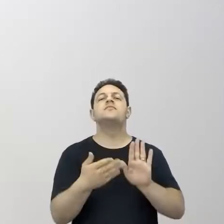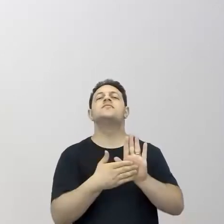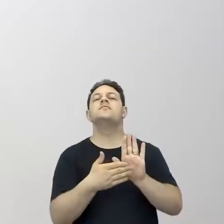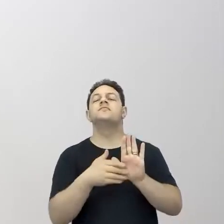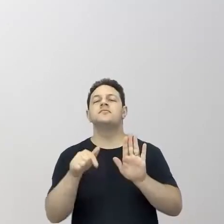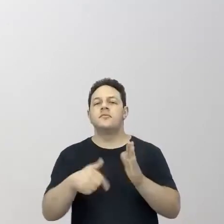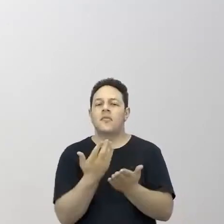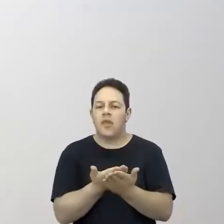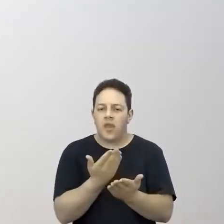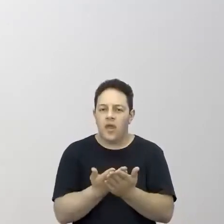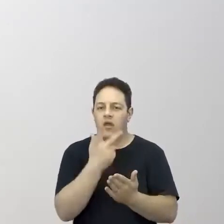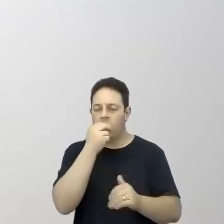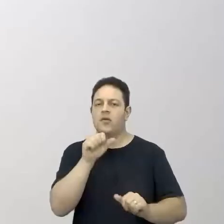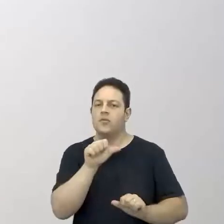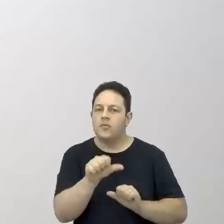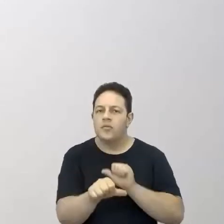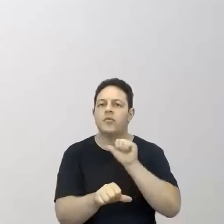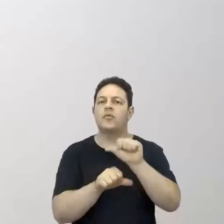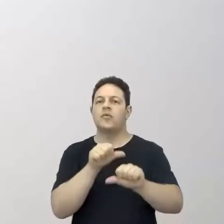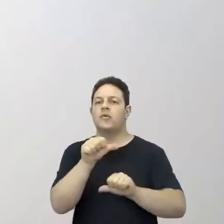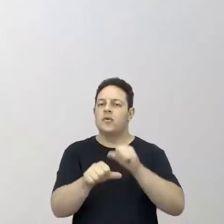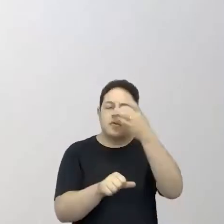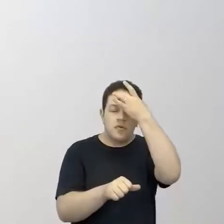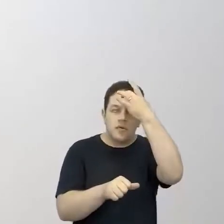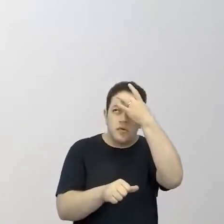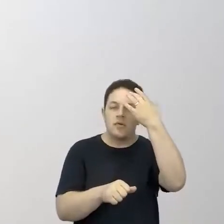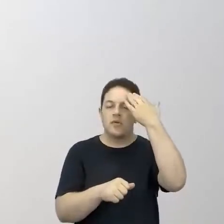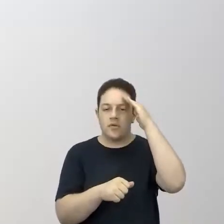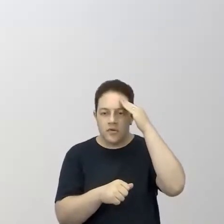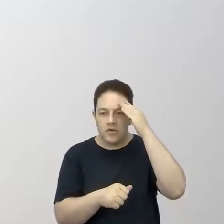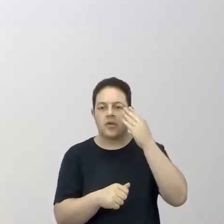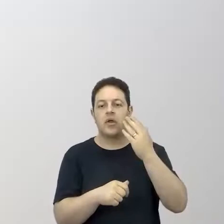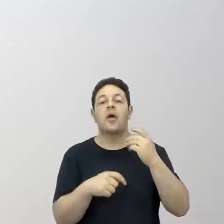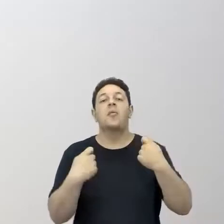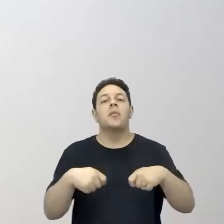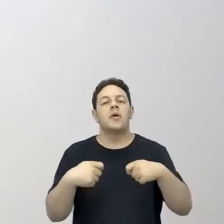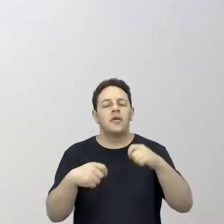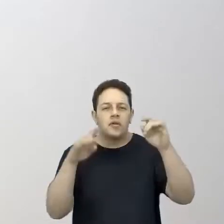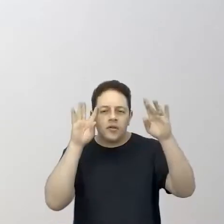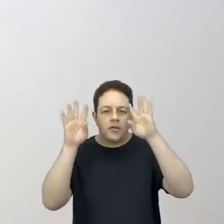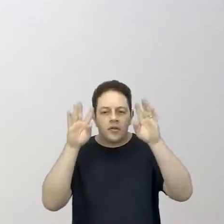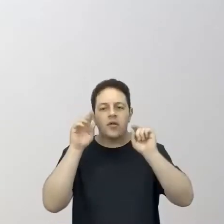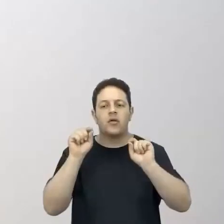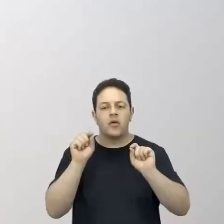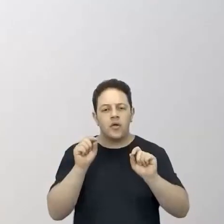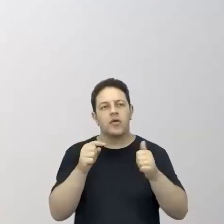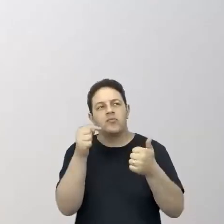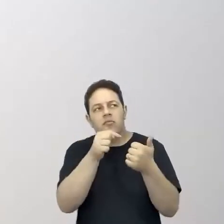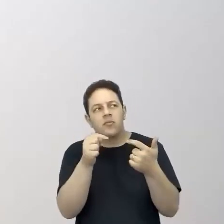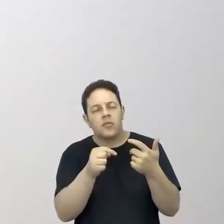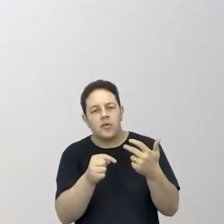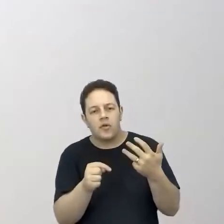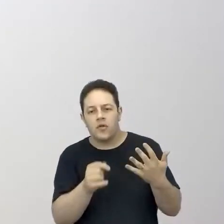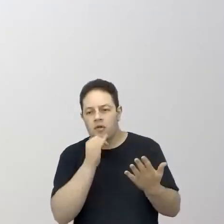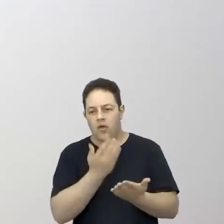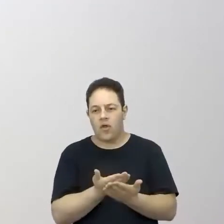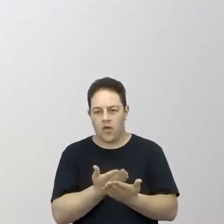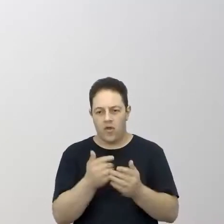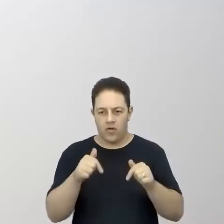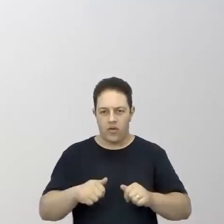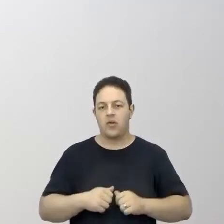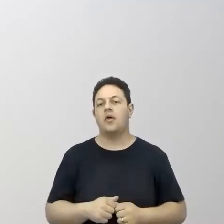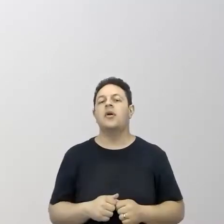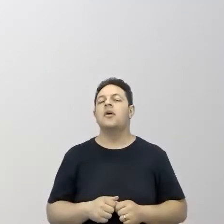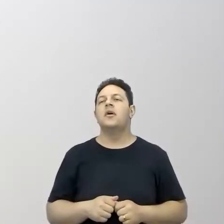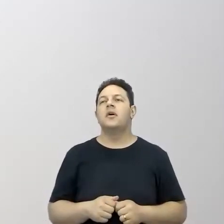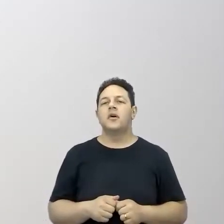aula que mude algo nas nossas consciências, a gente tem que pensar em todas as implicações dessa aula. Então,